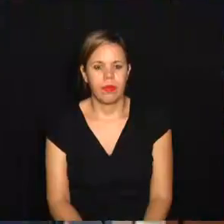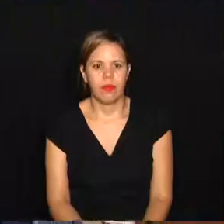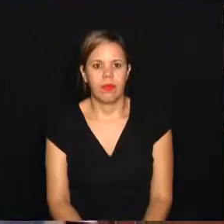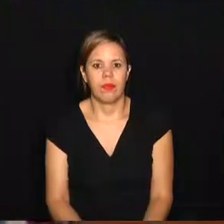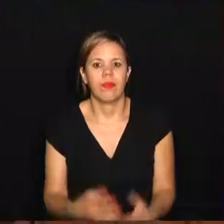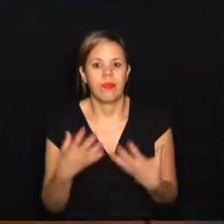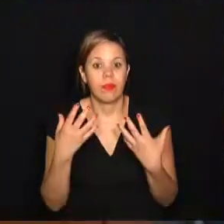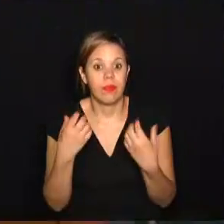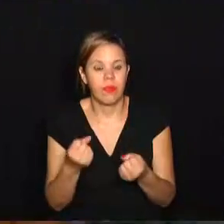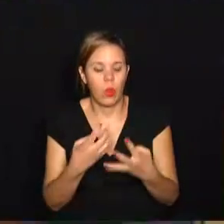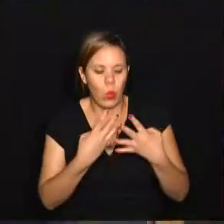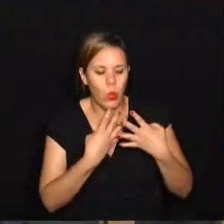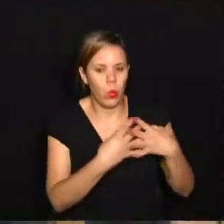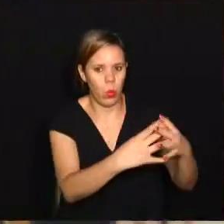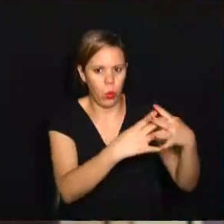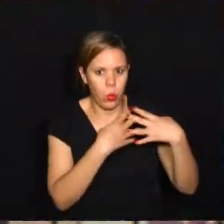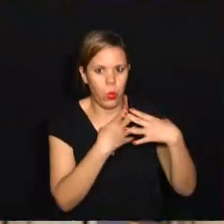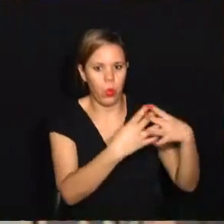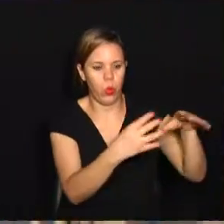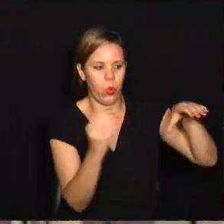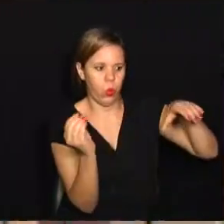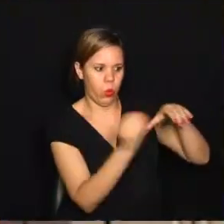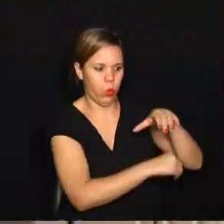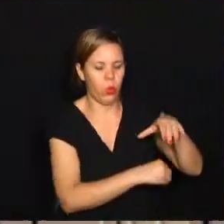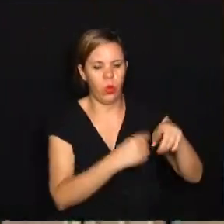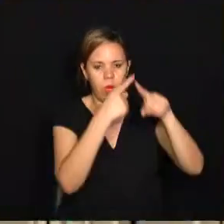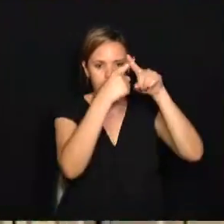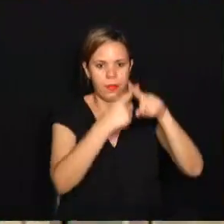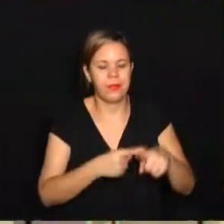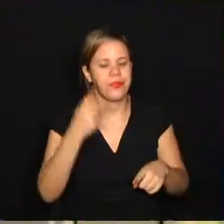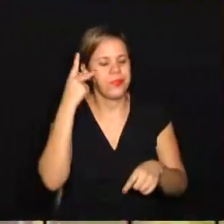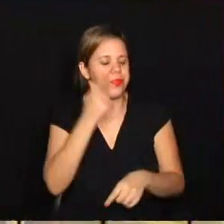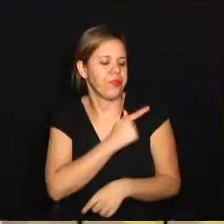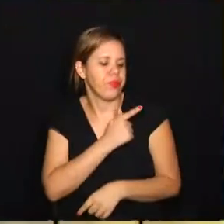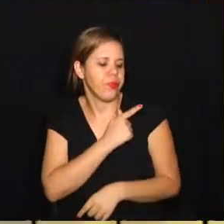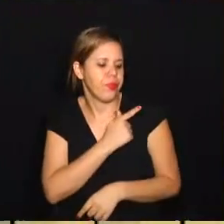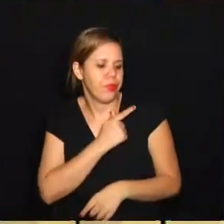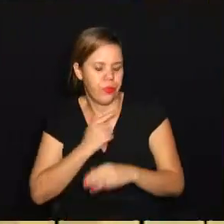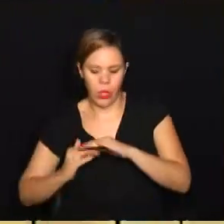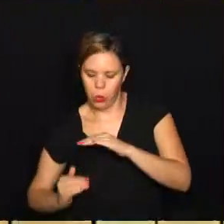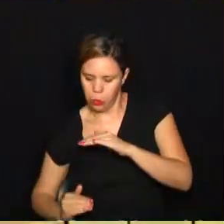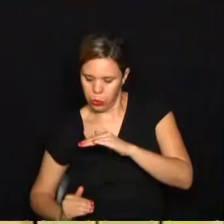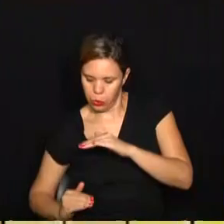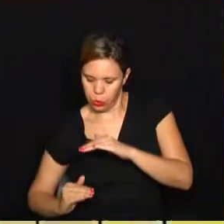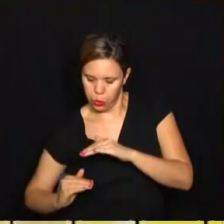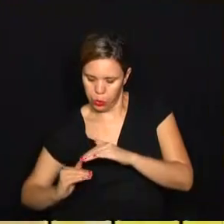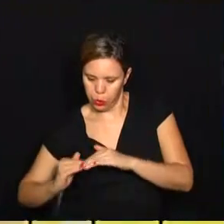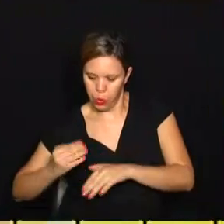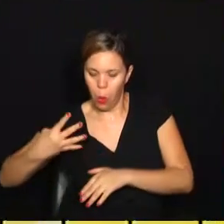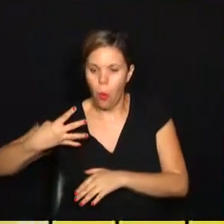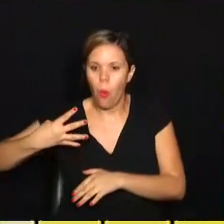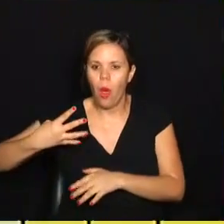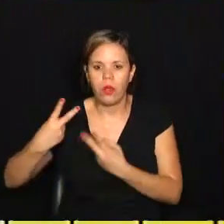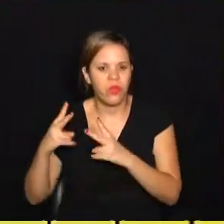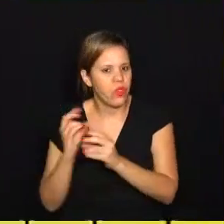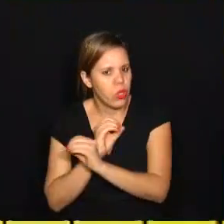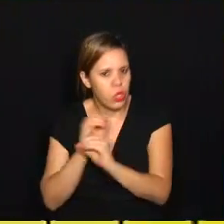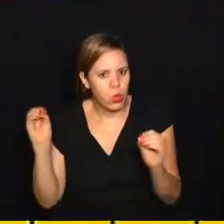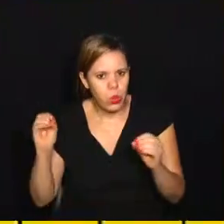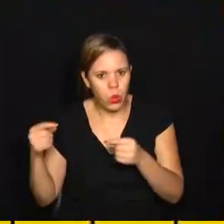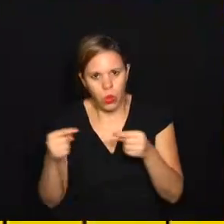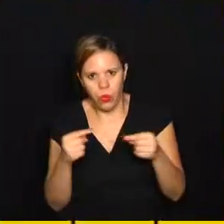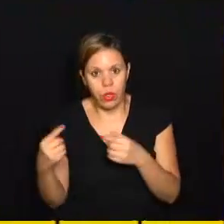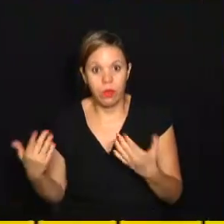Vamos balançar as redes no Campeonato Paulista. O Guarani vinha de 4 partidas sem vitória na